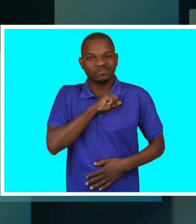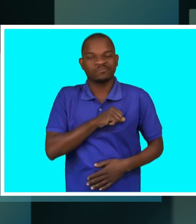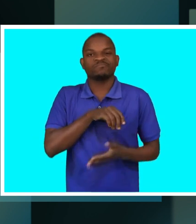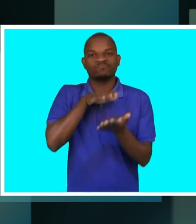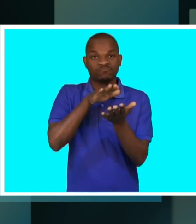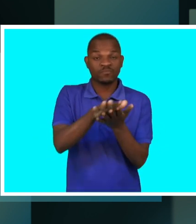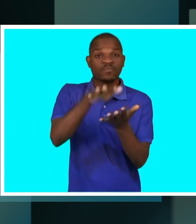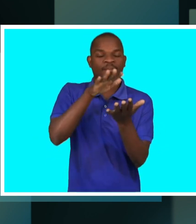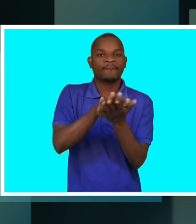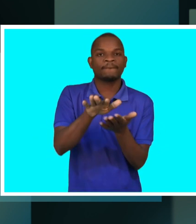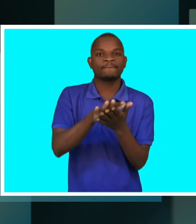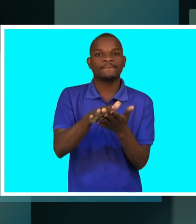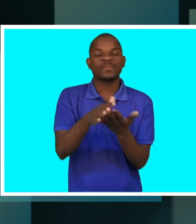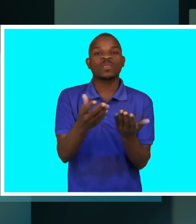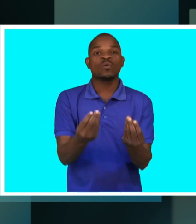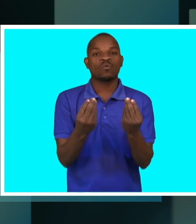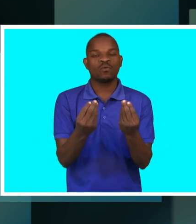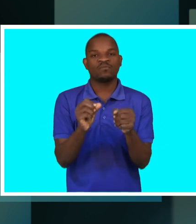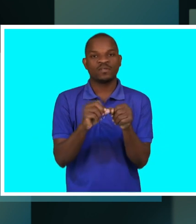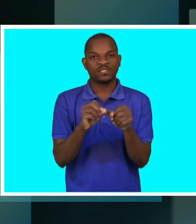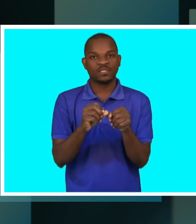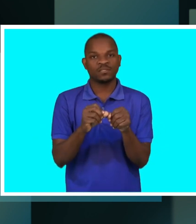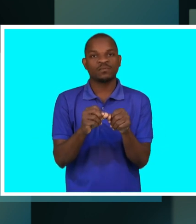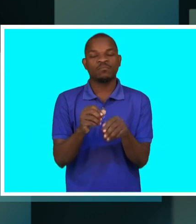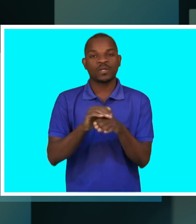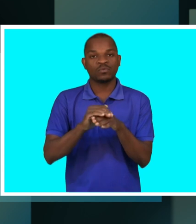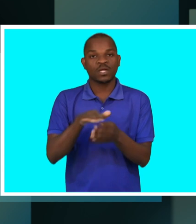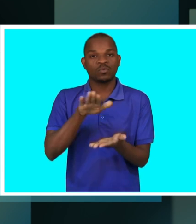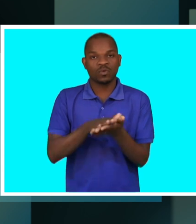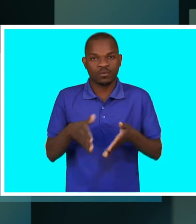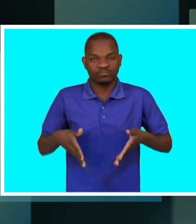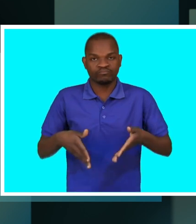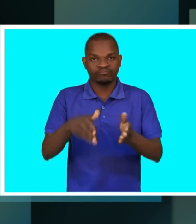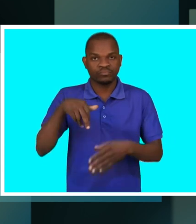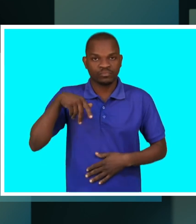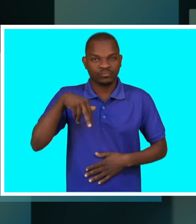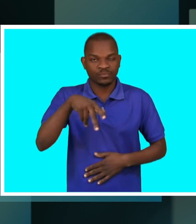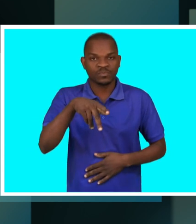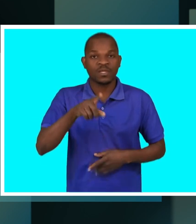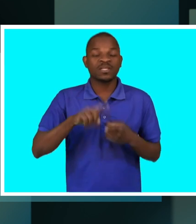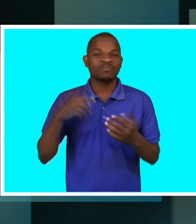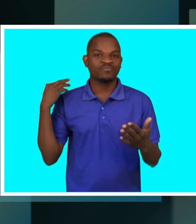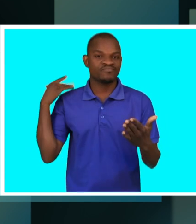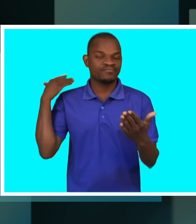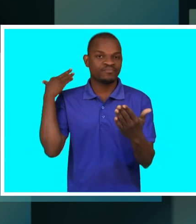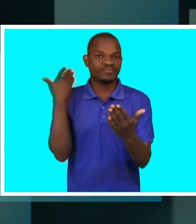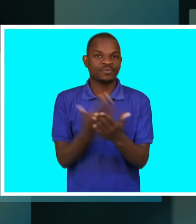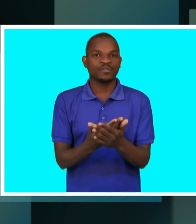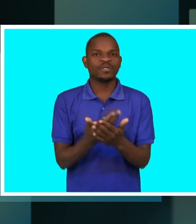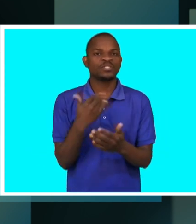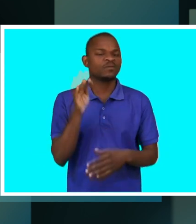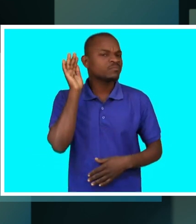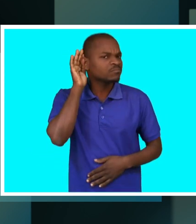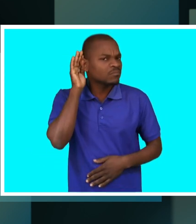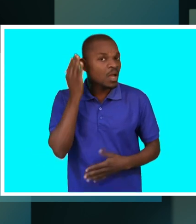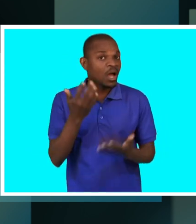tínhamos que ser muito pacientes em explicar realmente as razões de terem que usar a passadeira. E durante já esse tempo todos